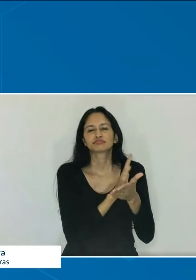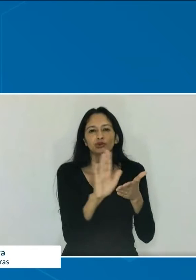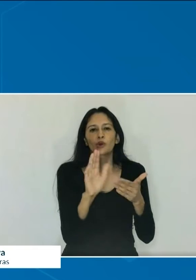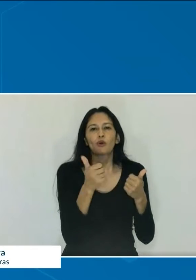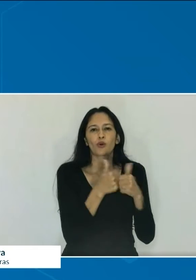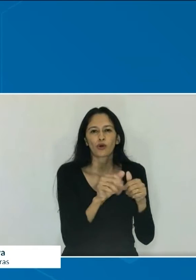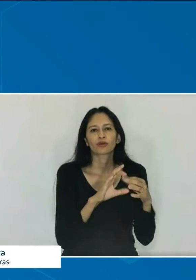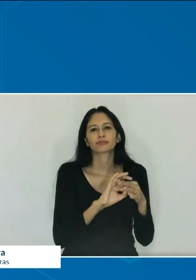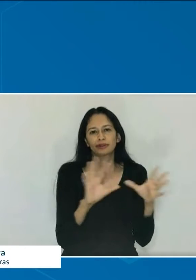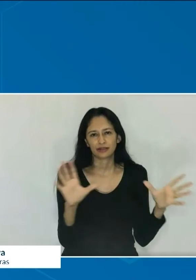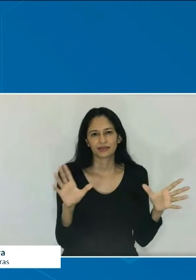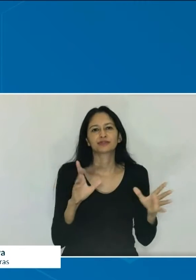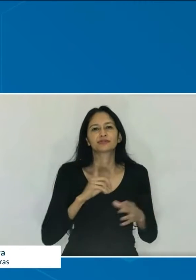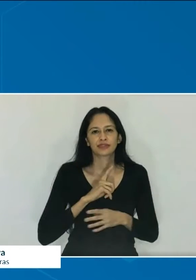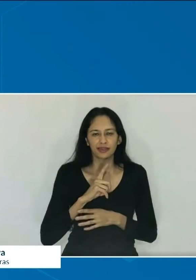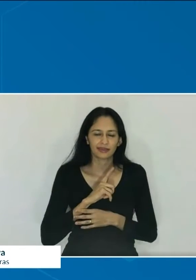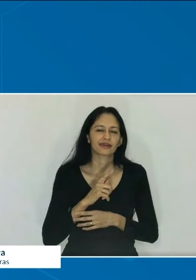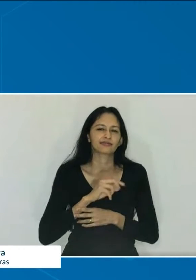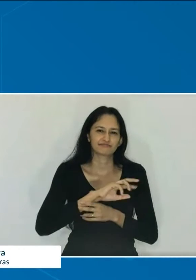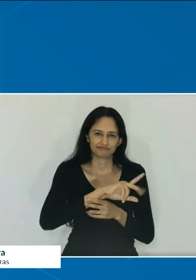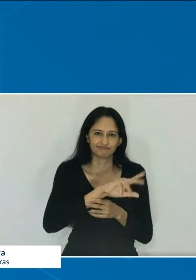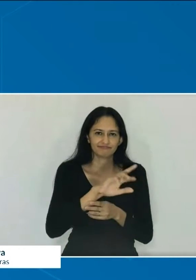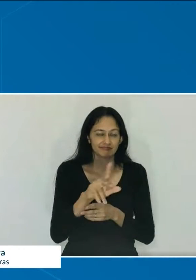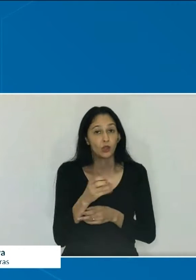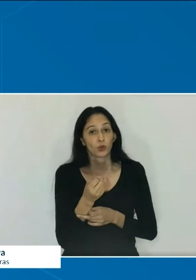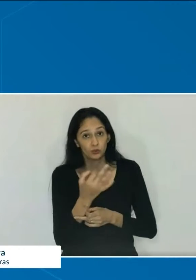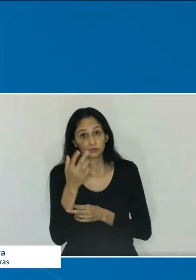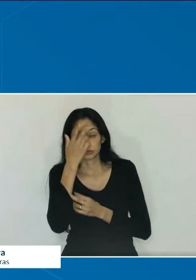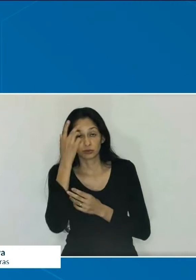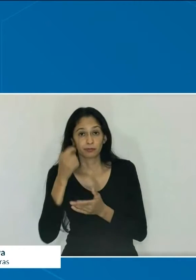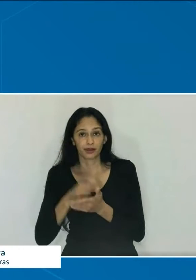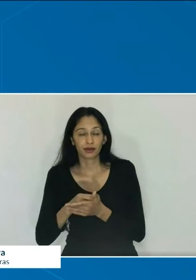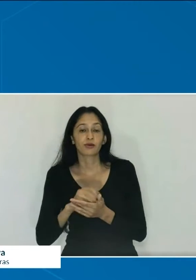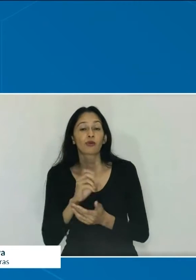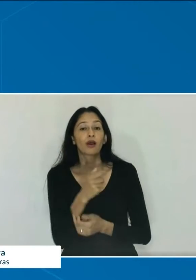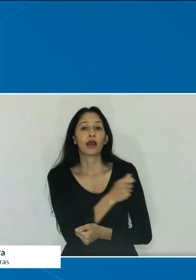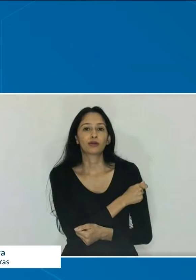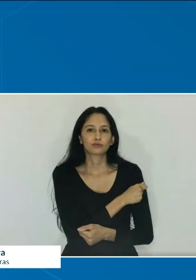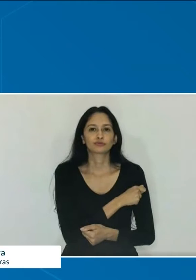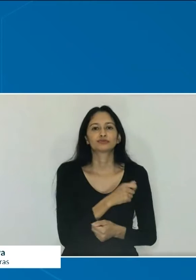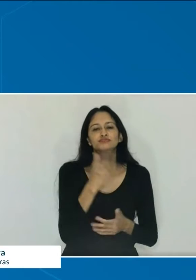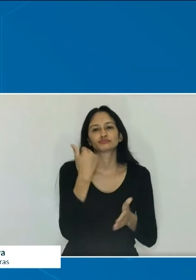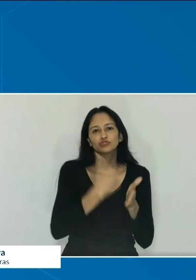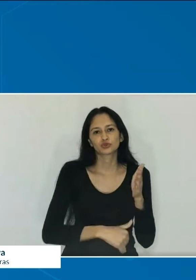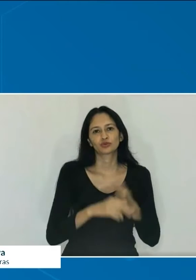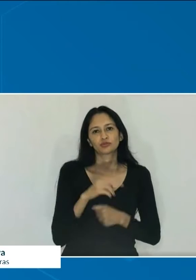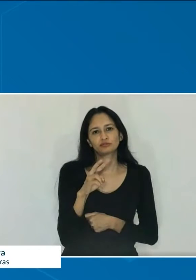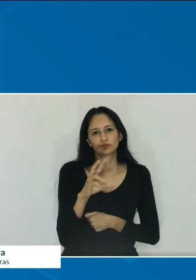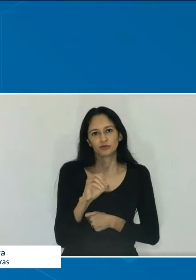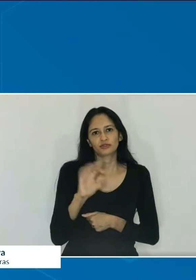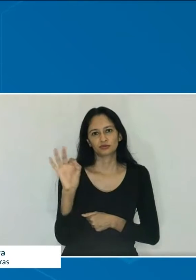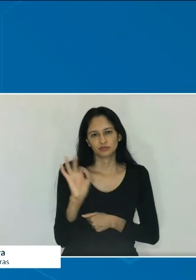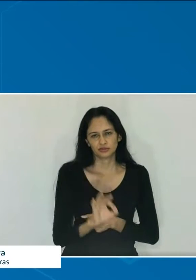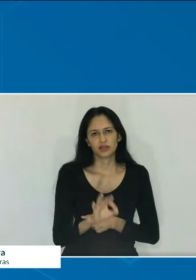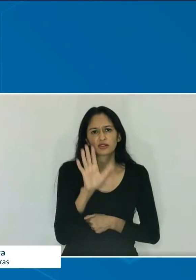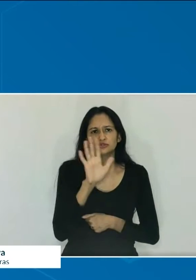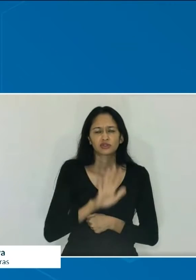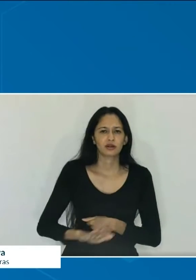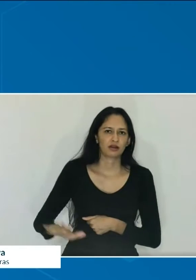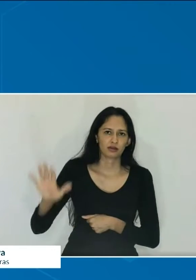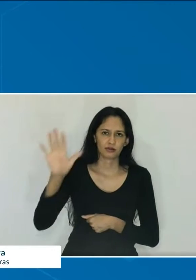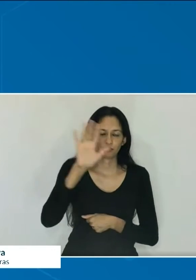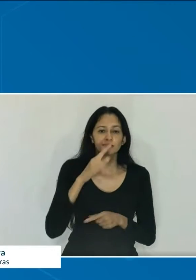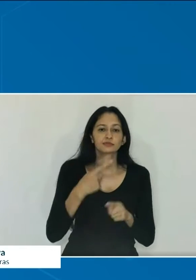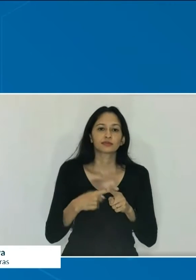do transporte, nós temos passe livre, nós temos o estudante que paga 50% na passagem, eu estou falando isso no geral, porque o nosso